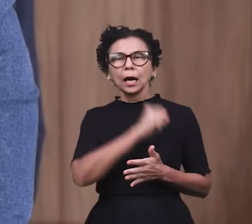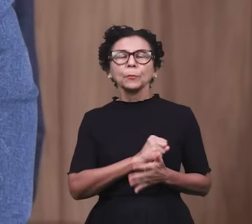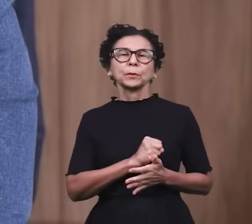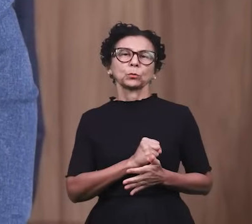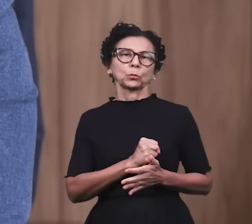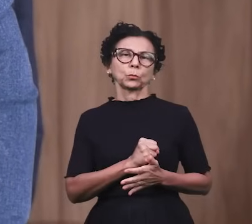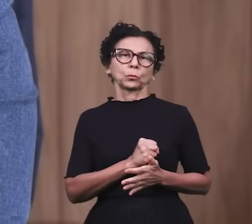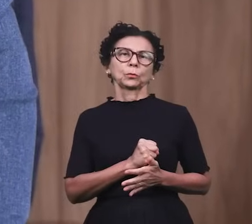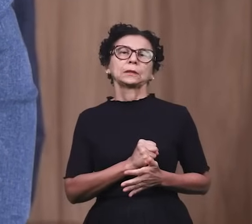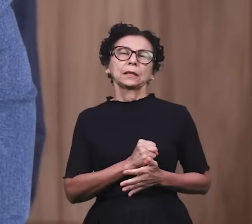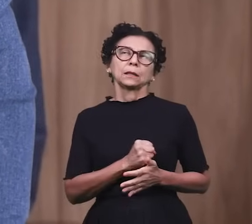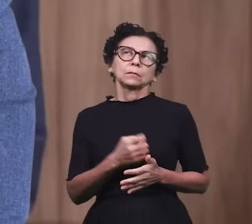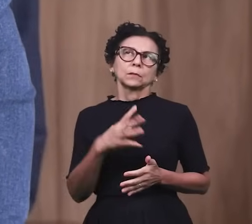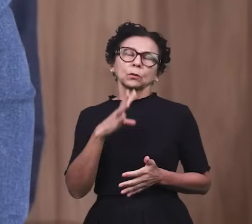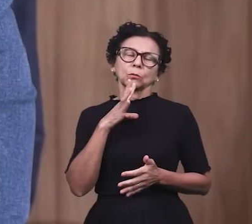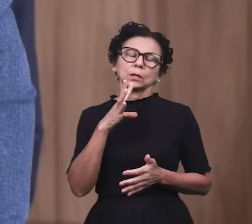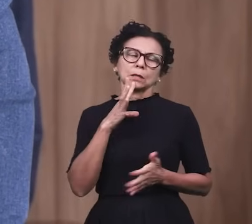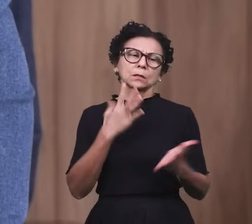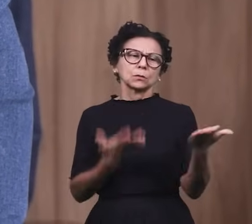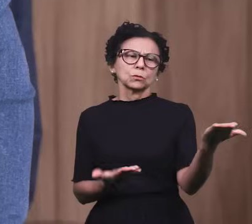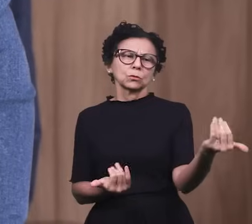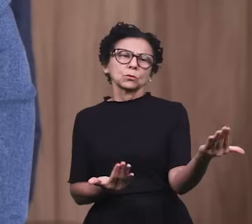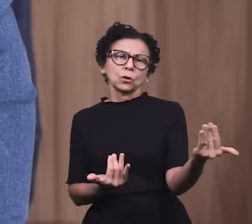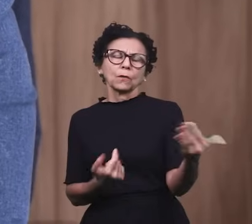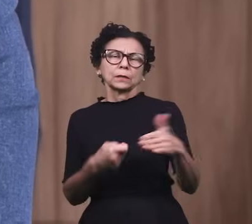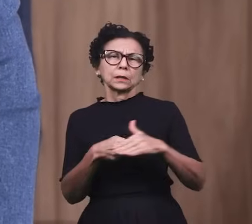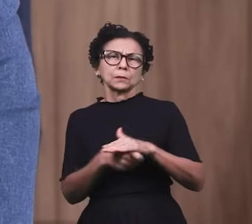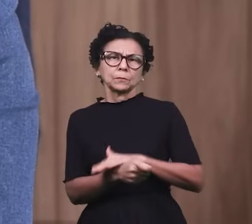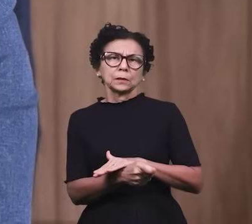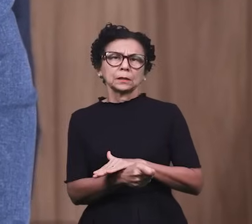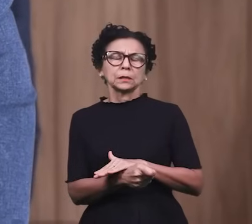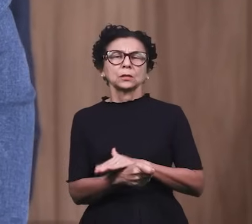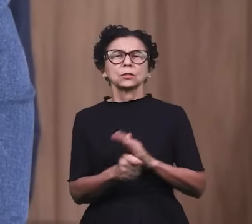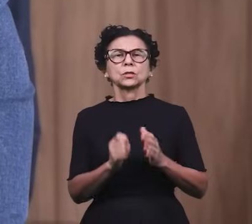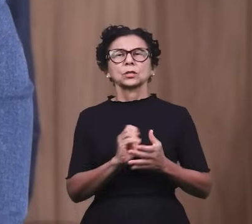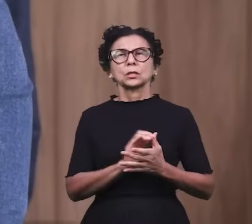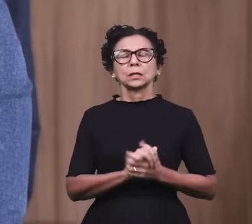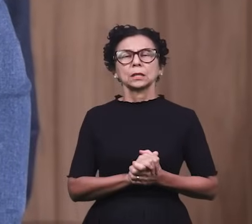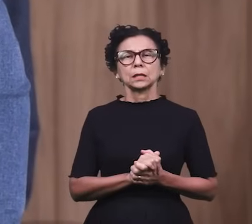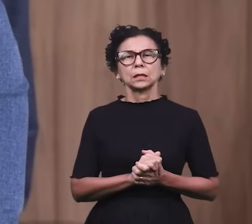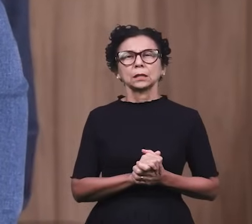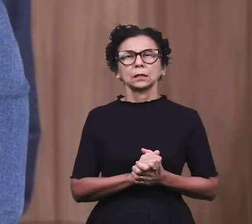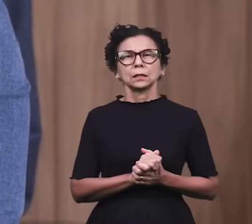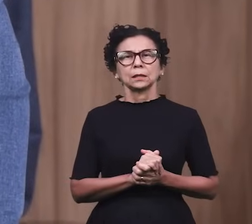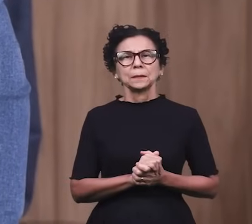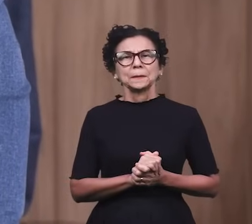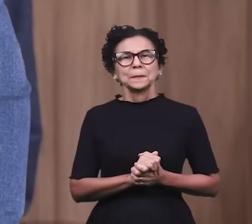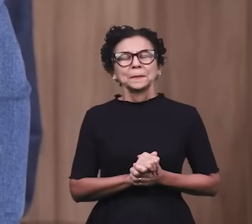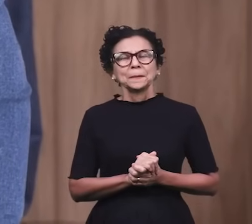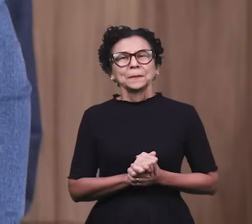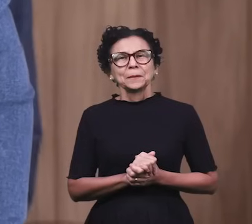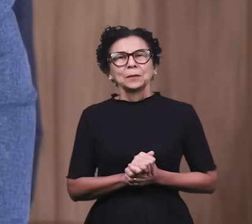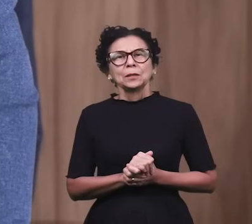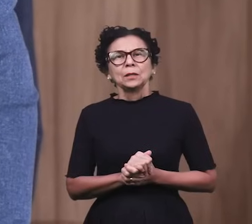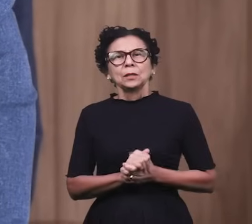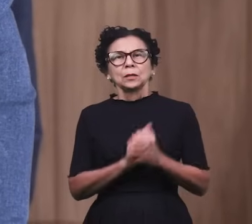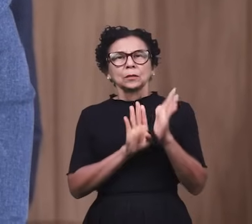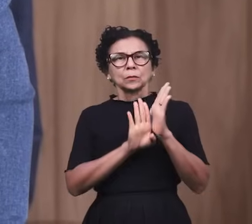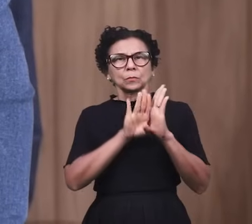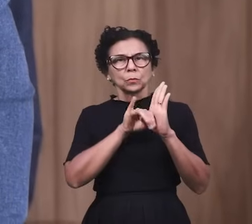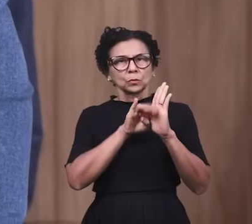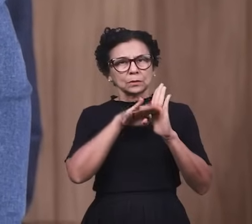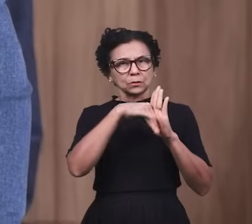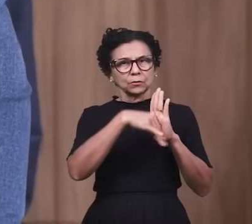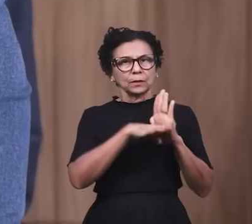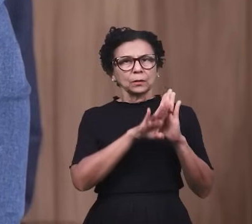mais curto. Eu conheço jovens que pensam em investir bolsa de valores, acham isso um assunto muito